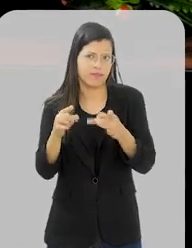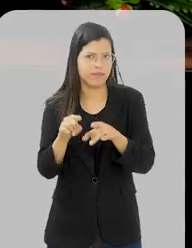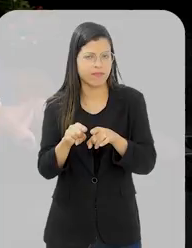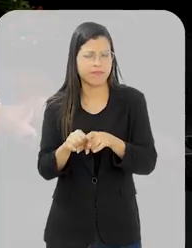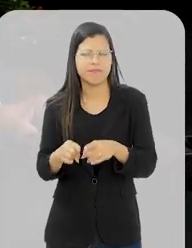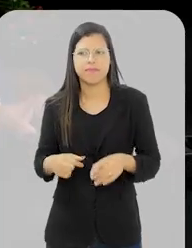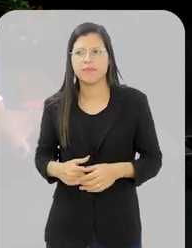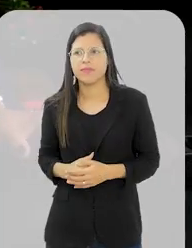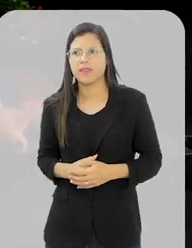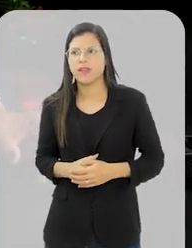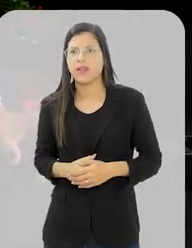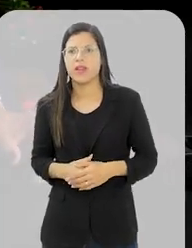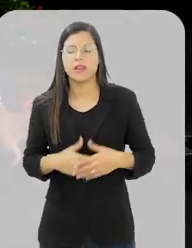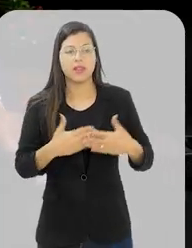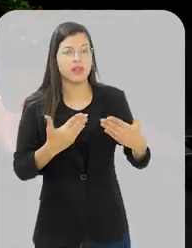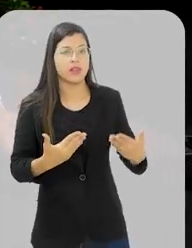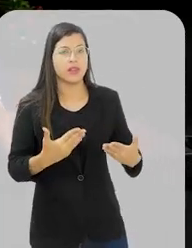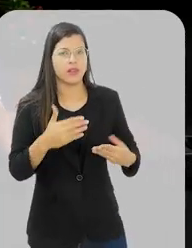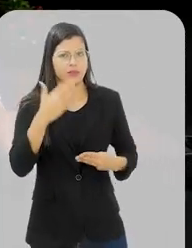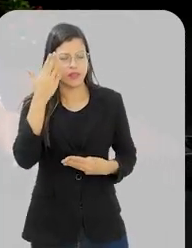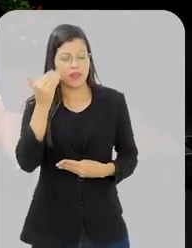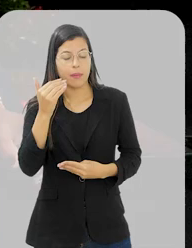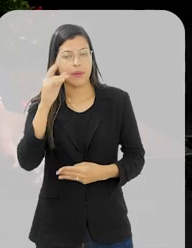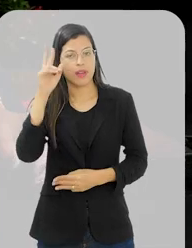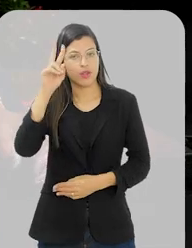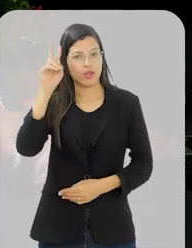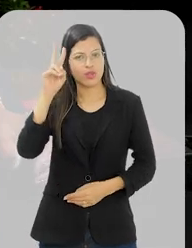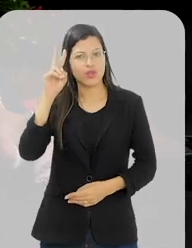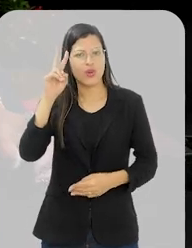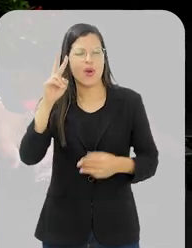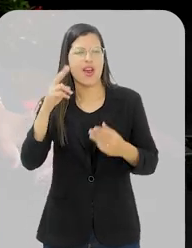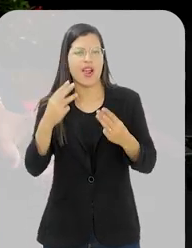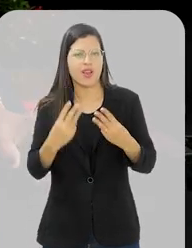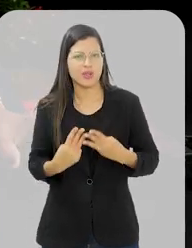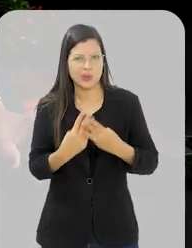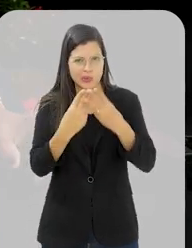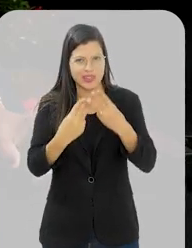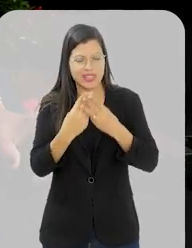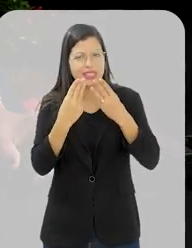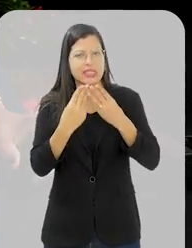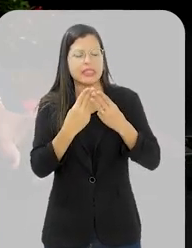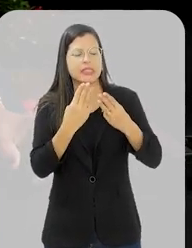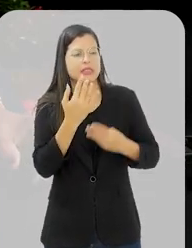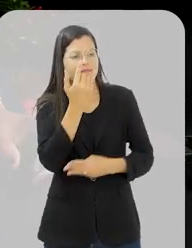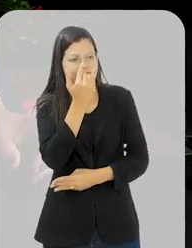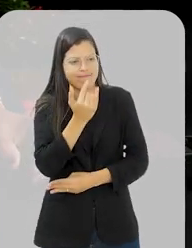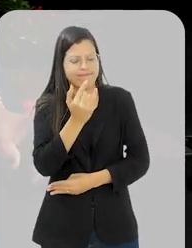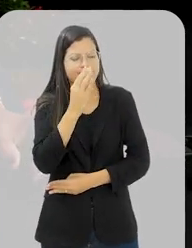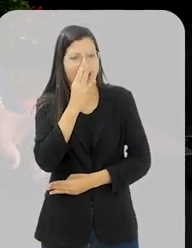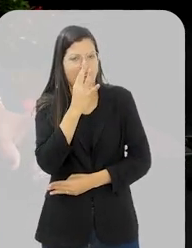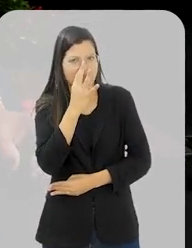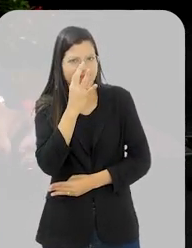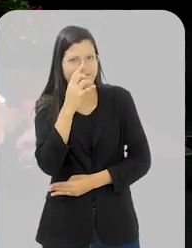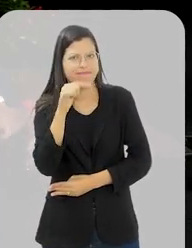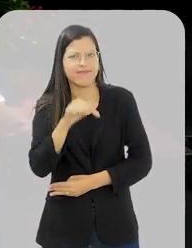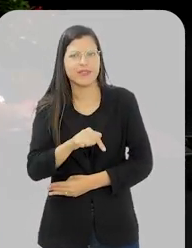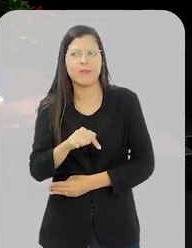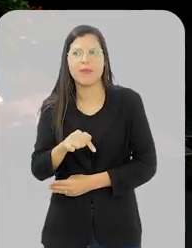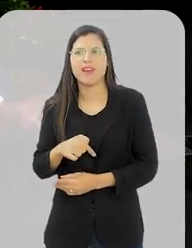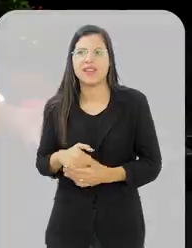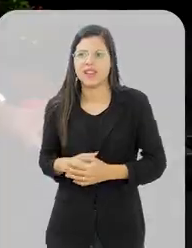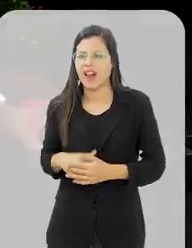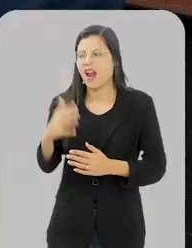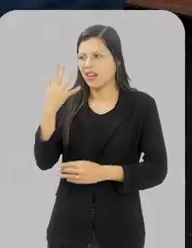então Paulo você sabe que a história Judaica eu tenho uma verdadeira admiração pela história Judaica é uma